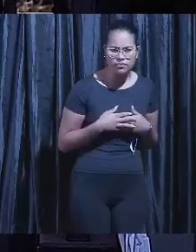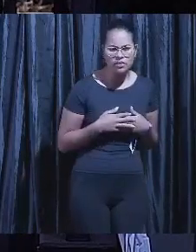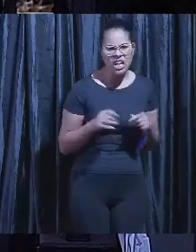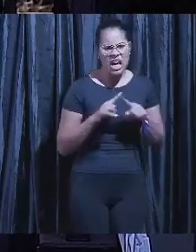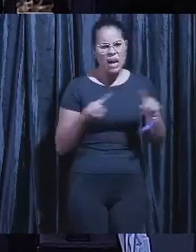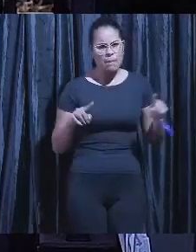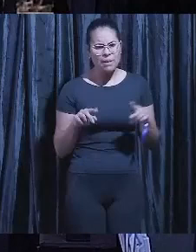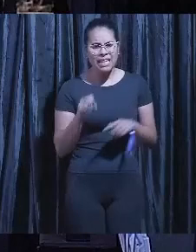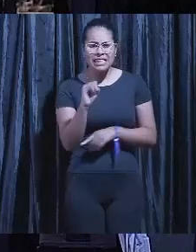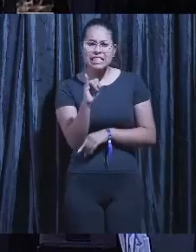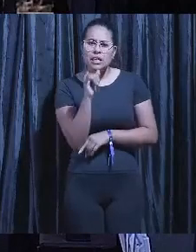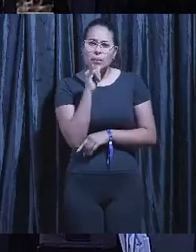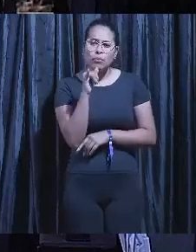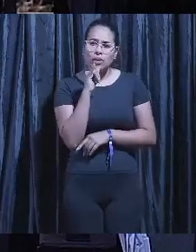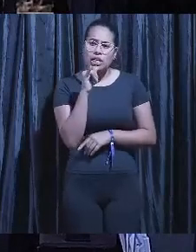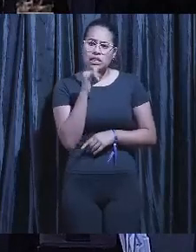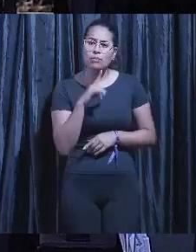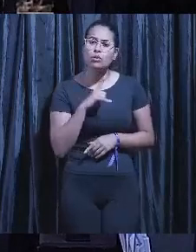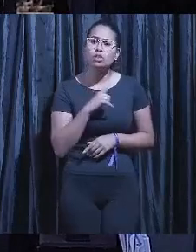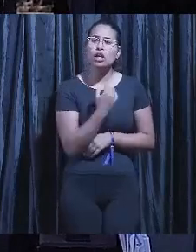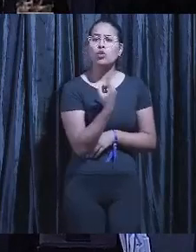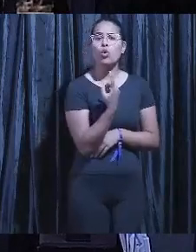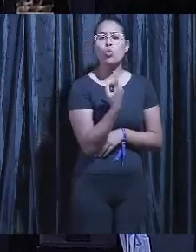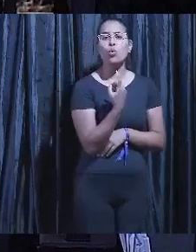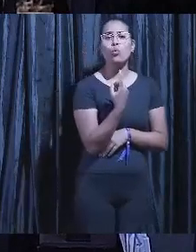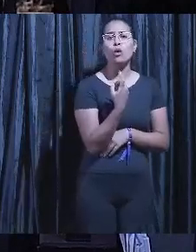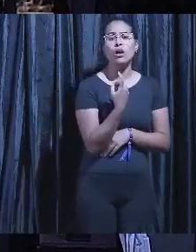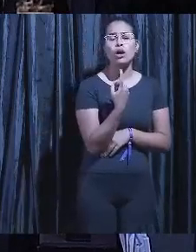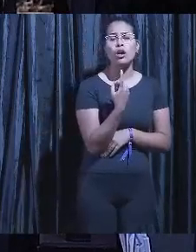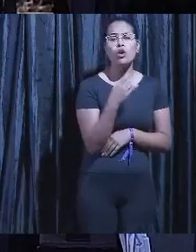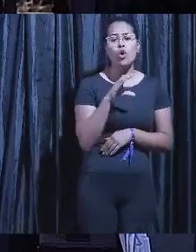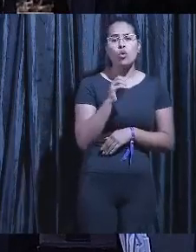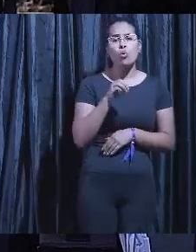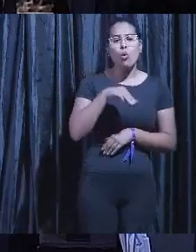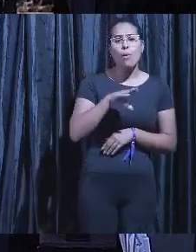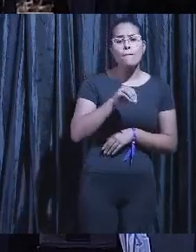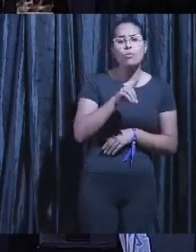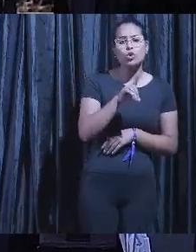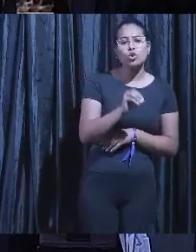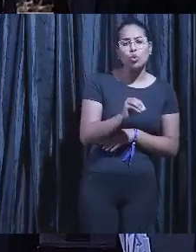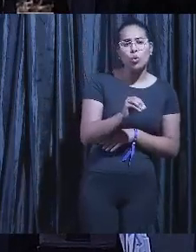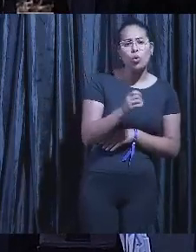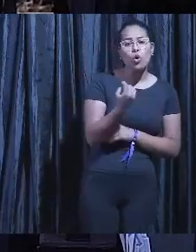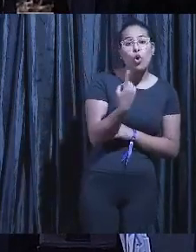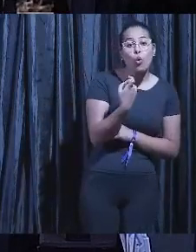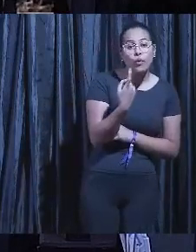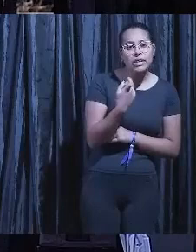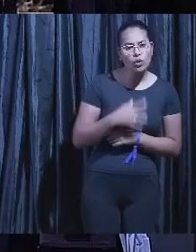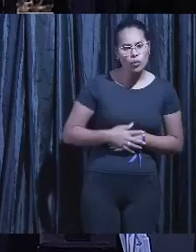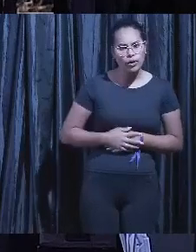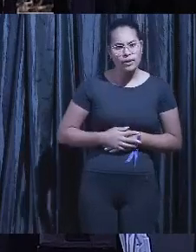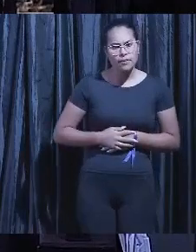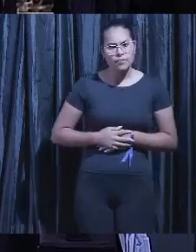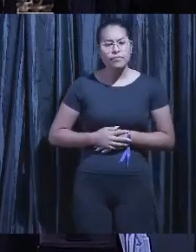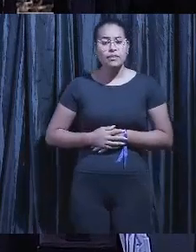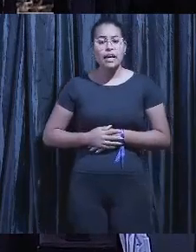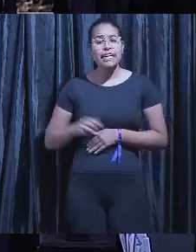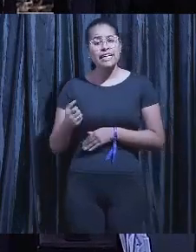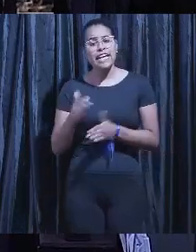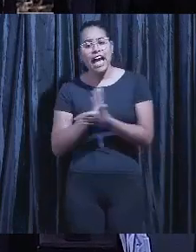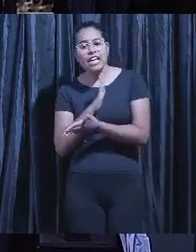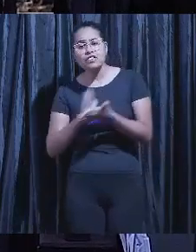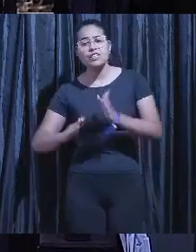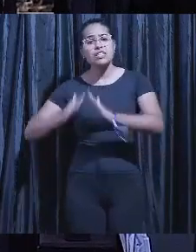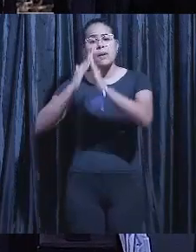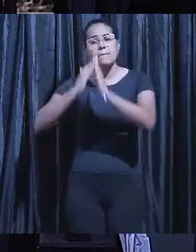precisa se isolar em outro cômodo? Um único cômodo que mora 5, 6, 7, 8, 9, 10 vezes 10 pessoas, como